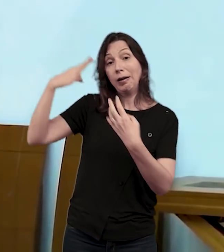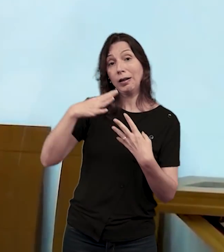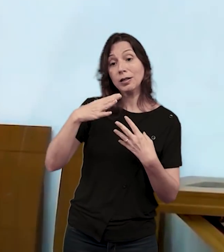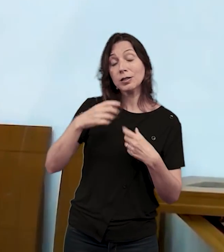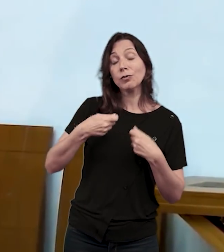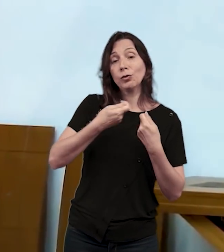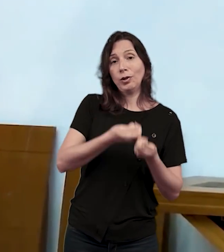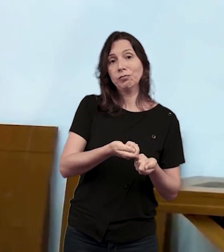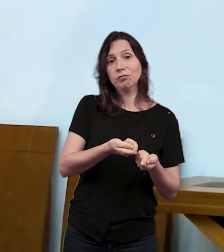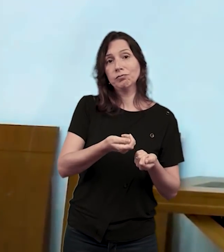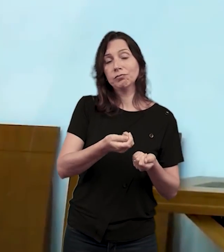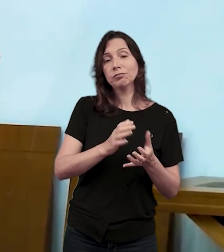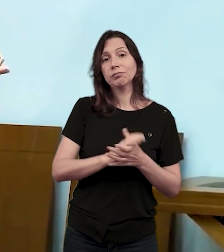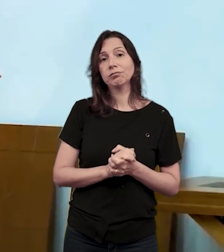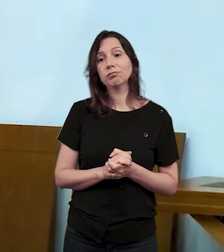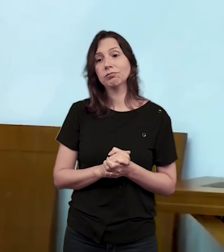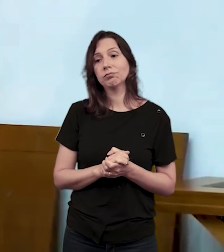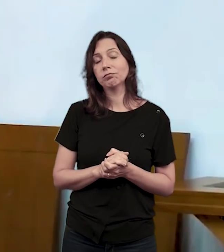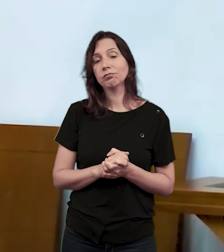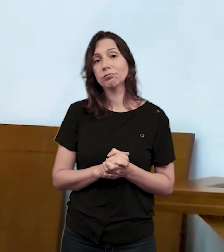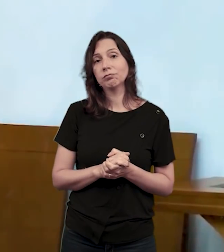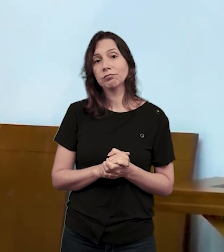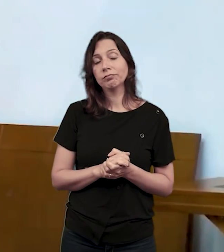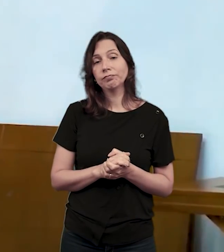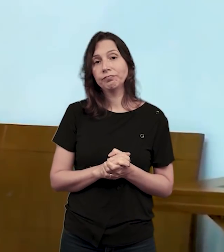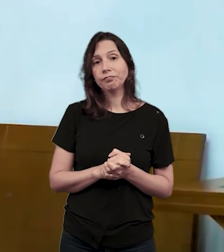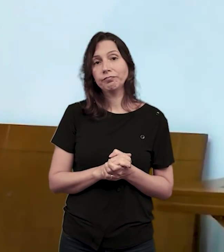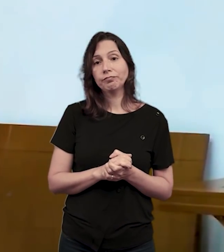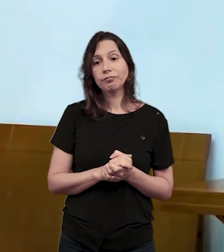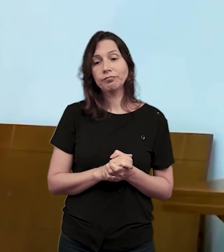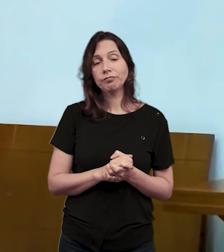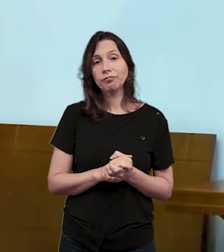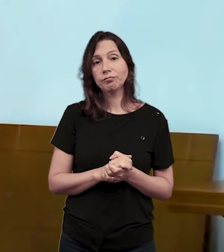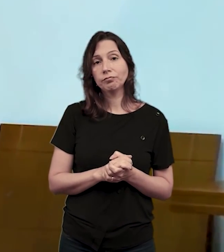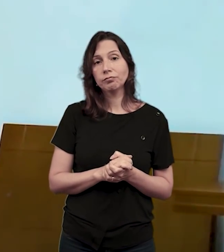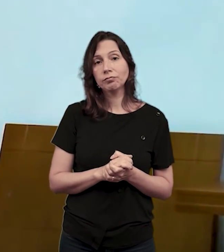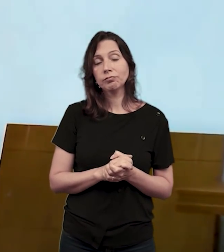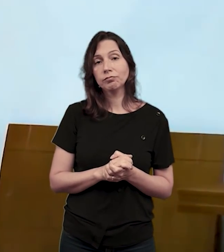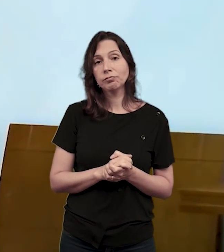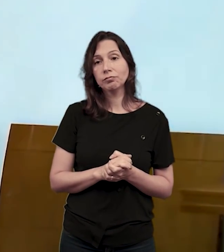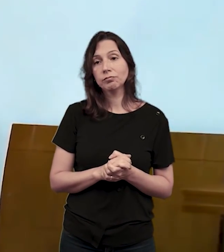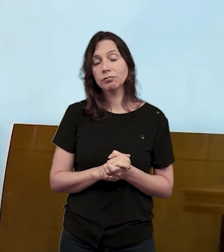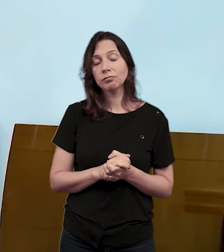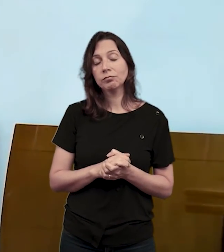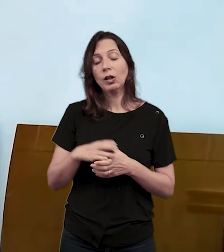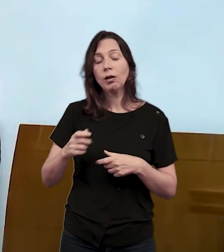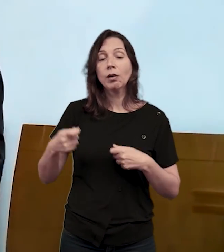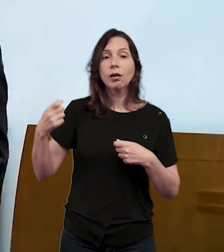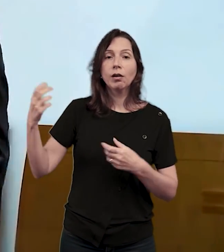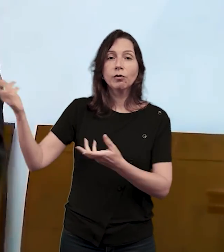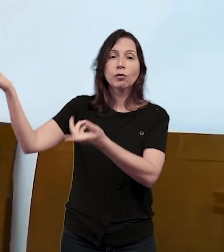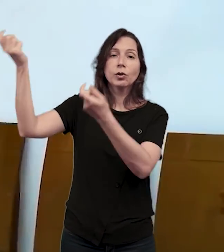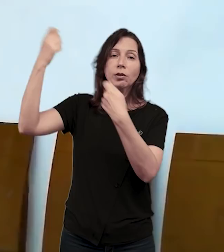Eu não vou remover, eu vou acrescentar algo que vai lhe fortalecer, que vai lhe capacitar.